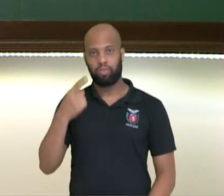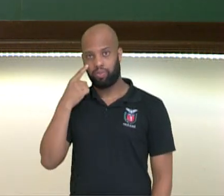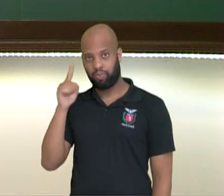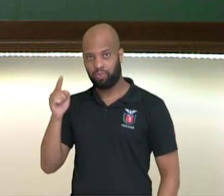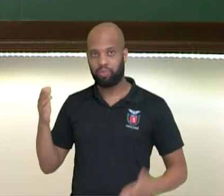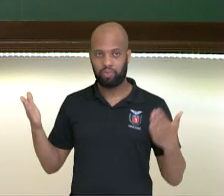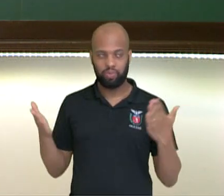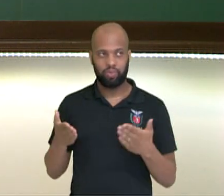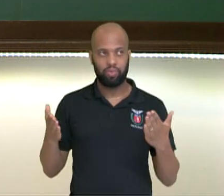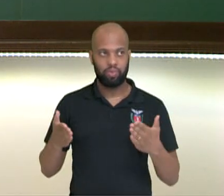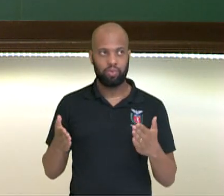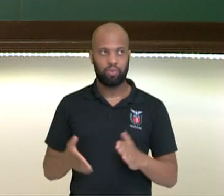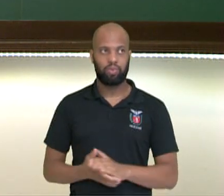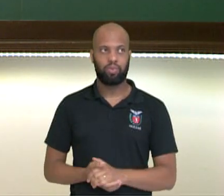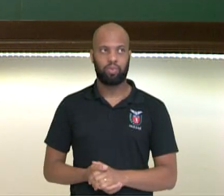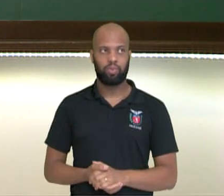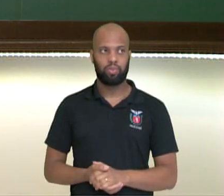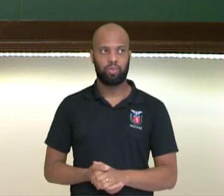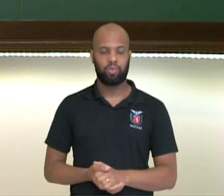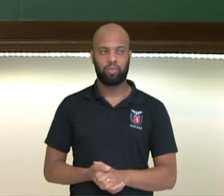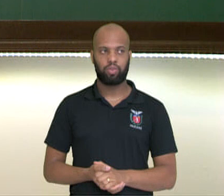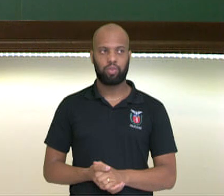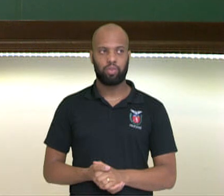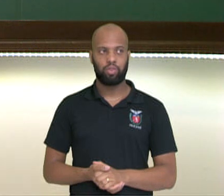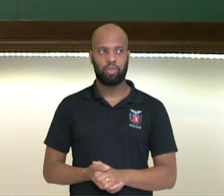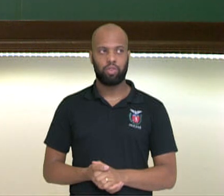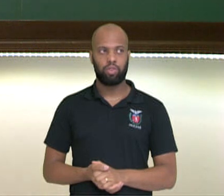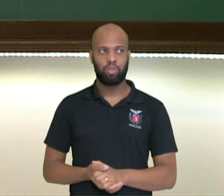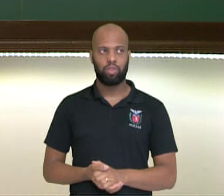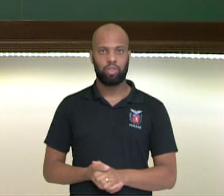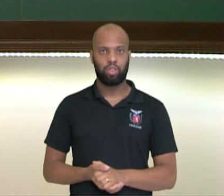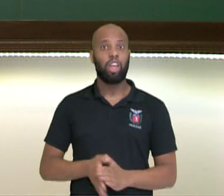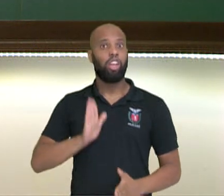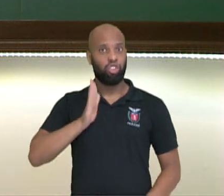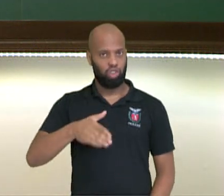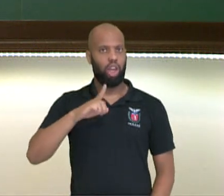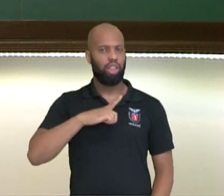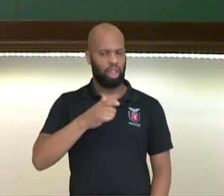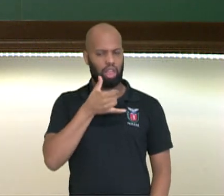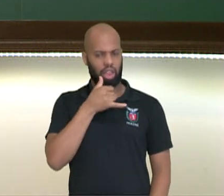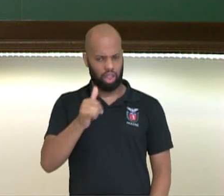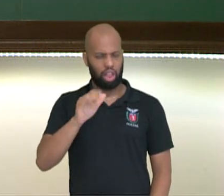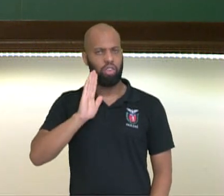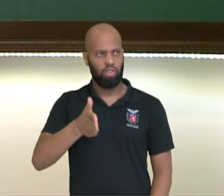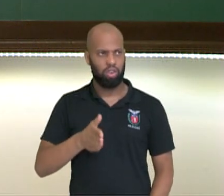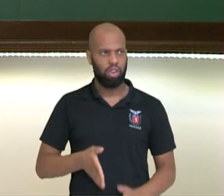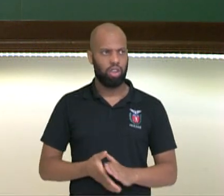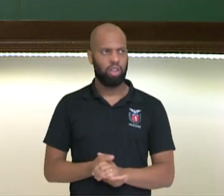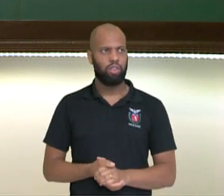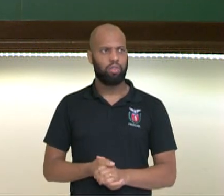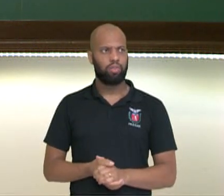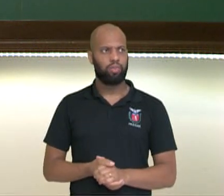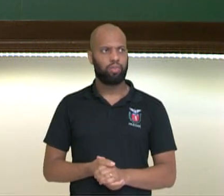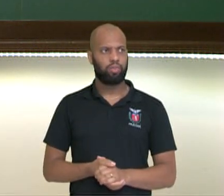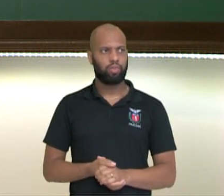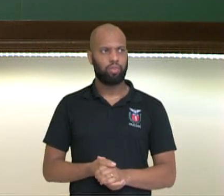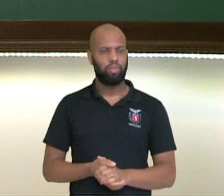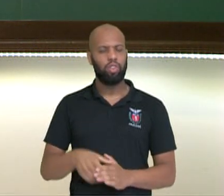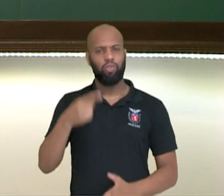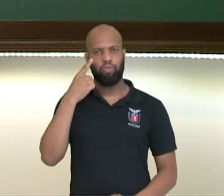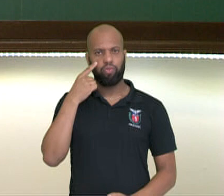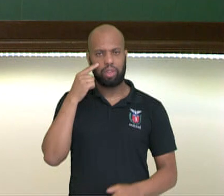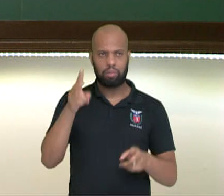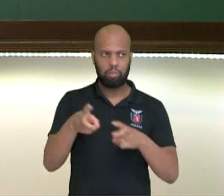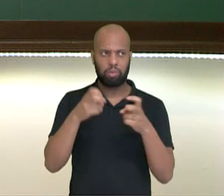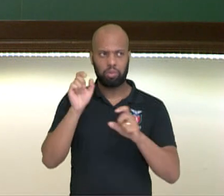canudinho, peguei aqui, sabe que ele está eletrizado, a gente já viu, né? Então agora a gente vai perceber o que acontece quando eu